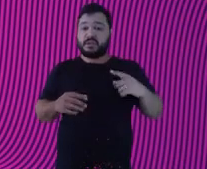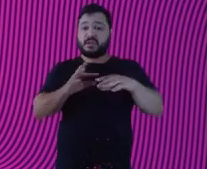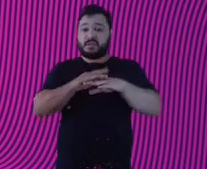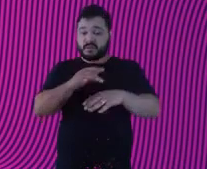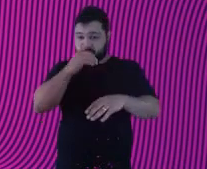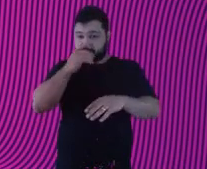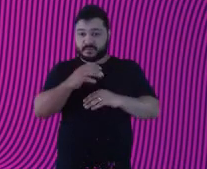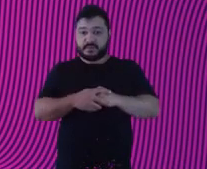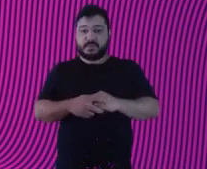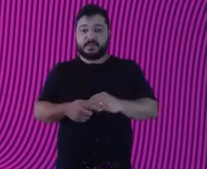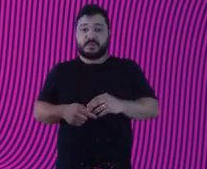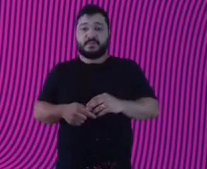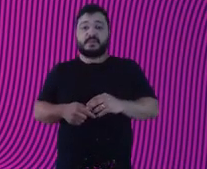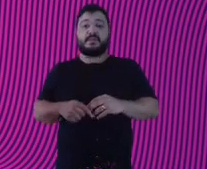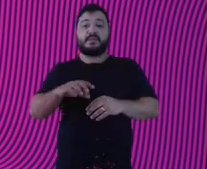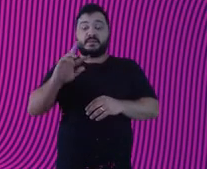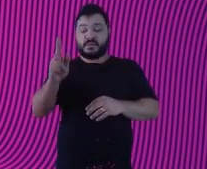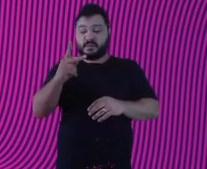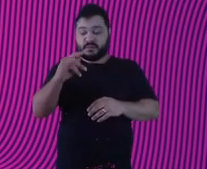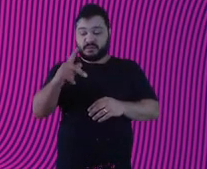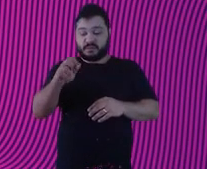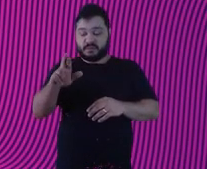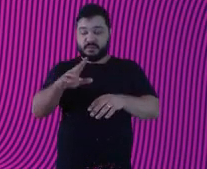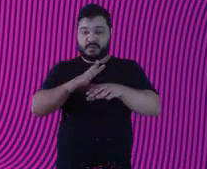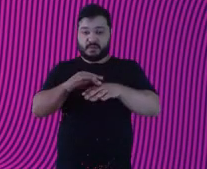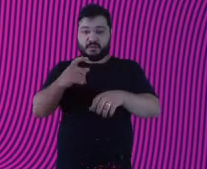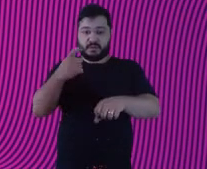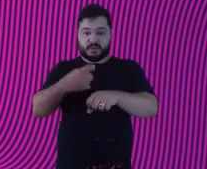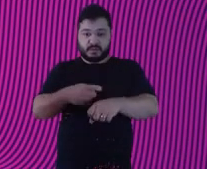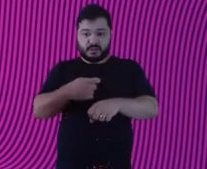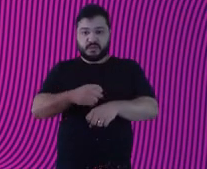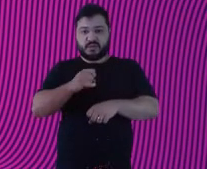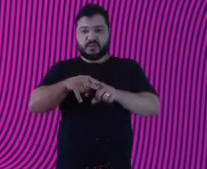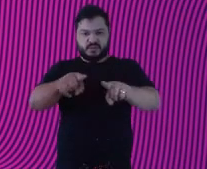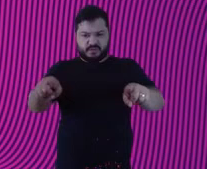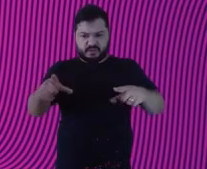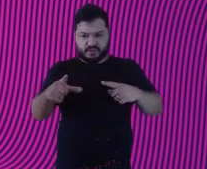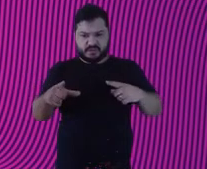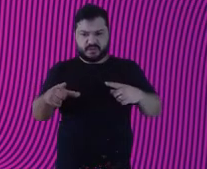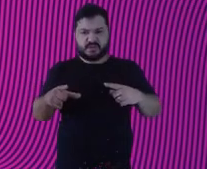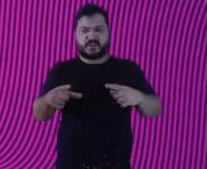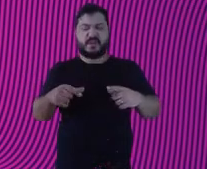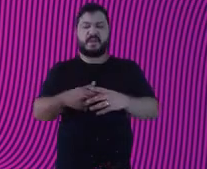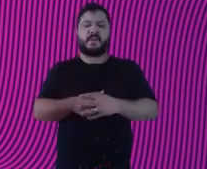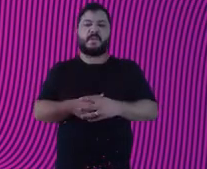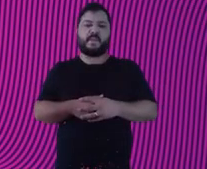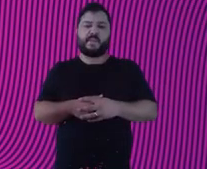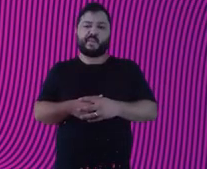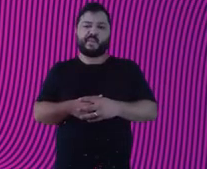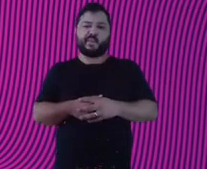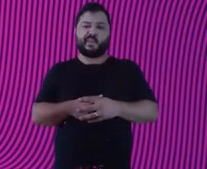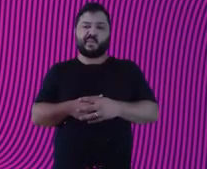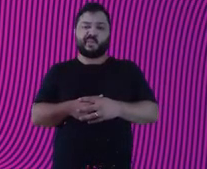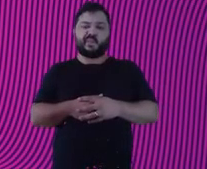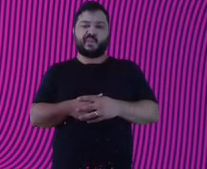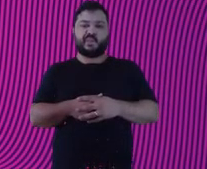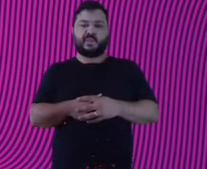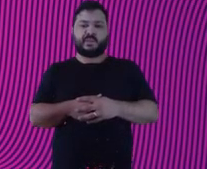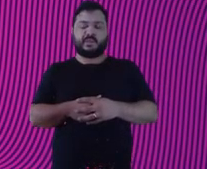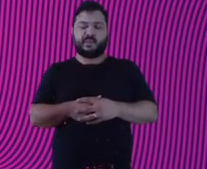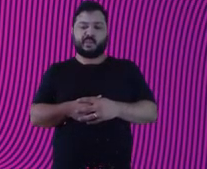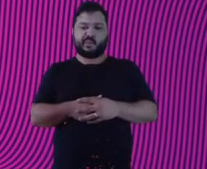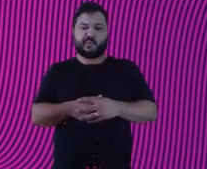renal, com hipercalcemia e doença óssea, né, se vocês têm usado denosumab, e